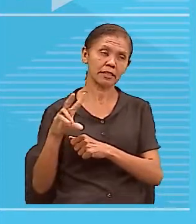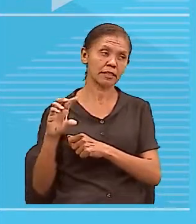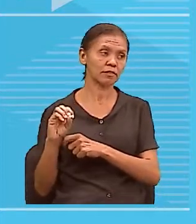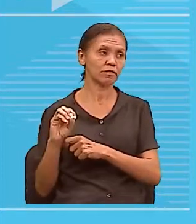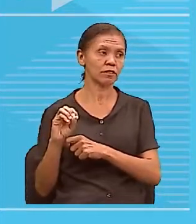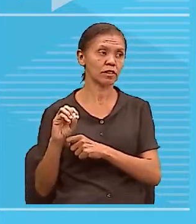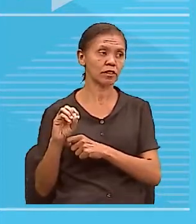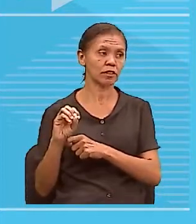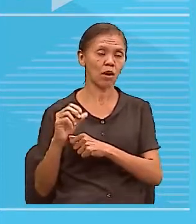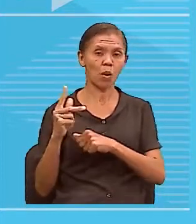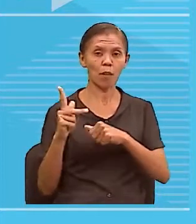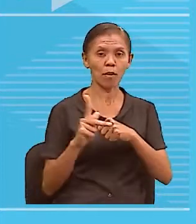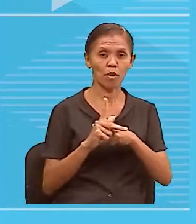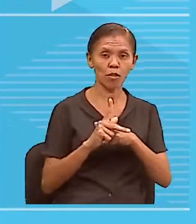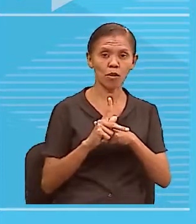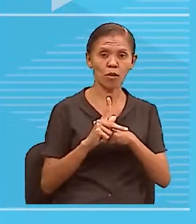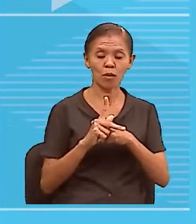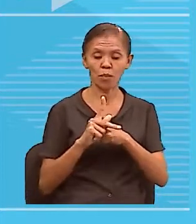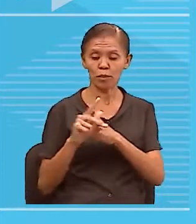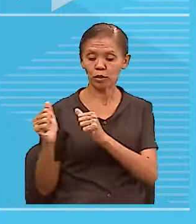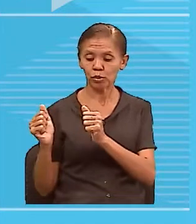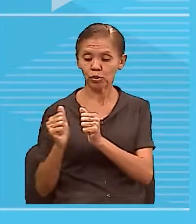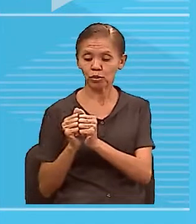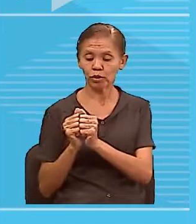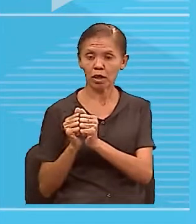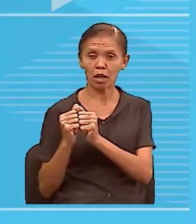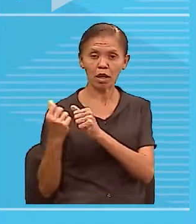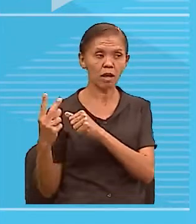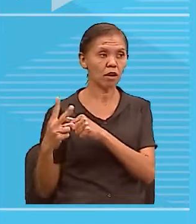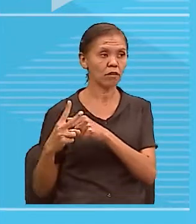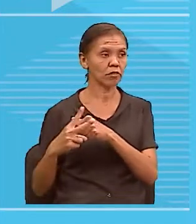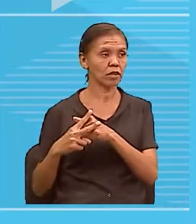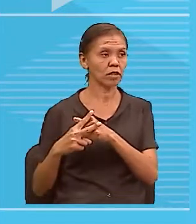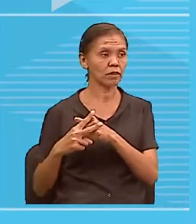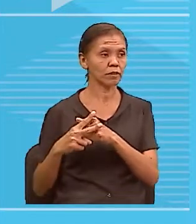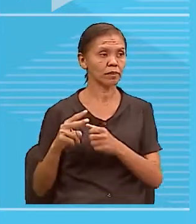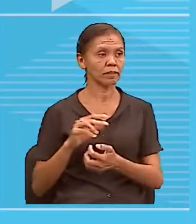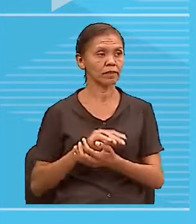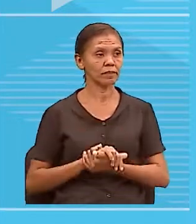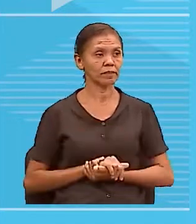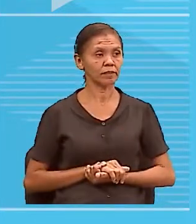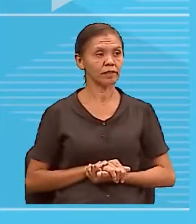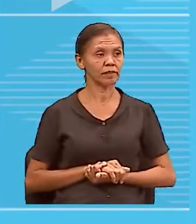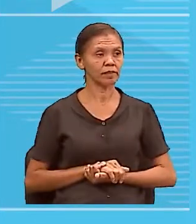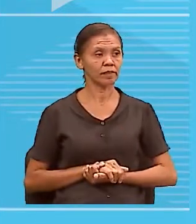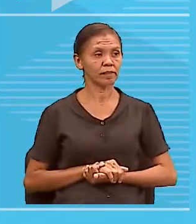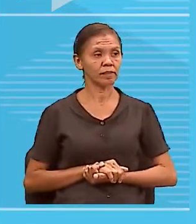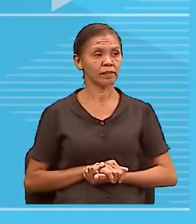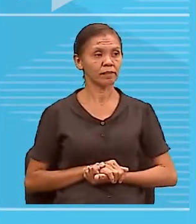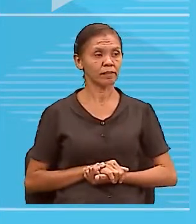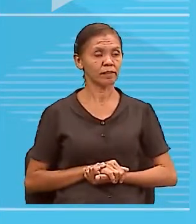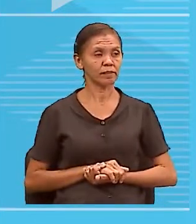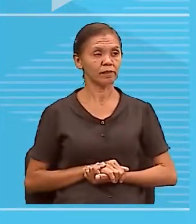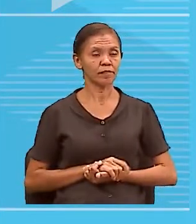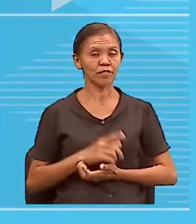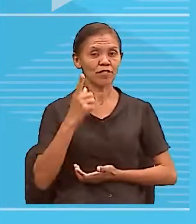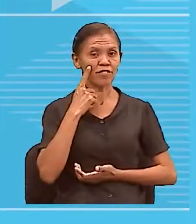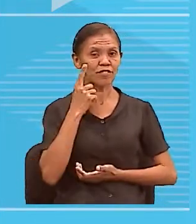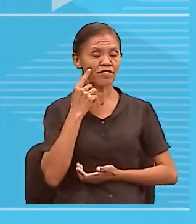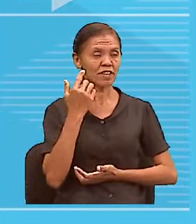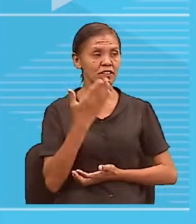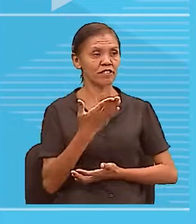o pronome ou verbo então no caso do ama eu junto ao pronome ama ter ó como é que ficou ama te